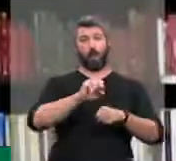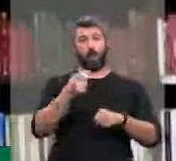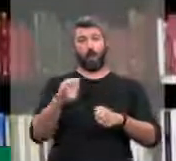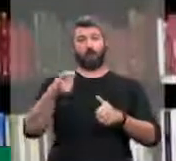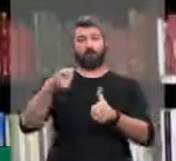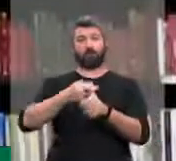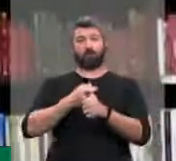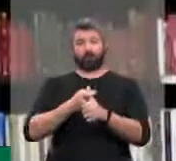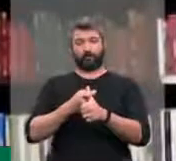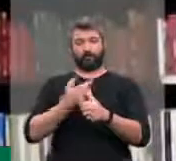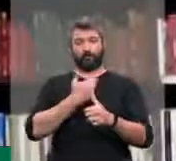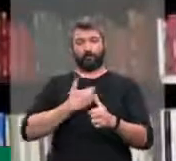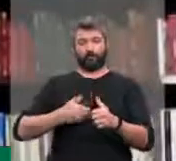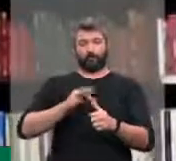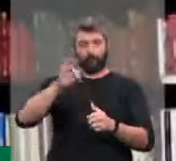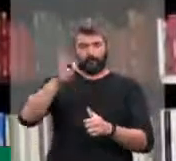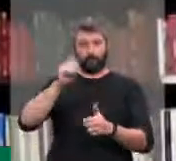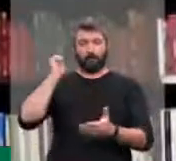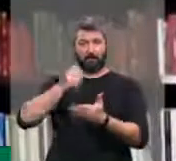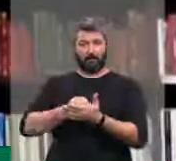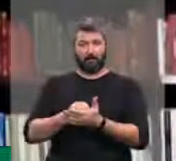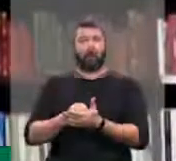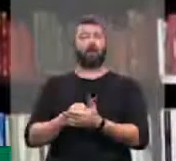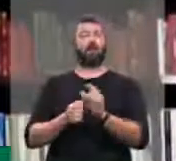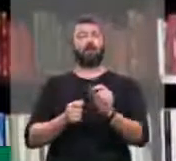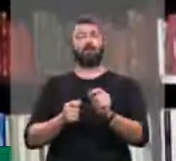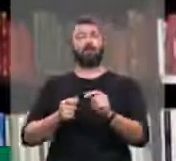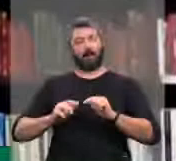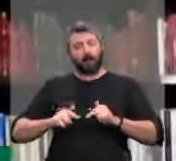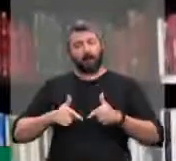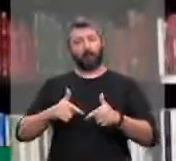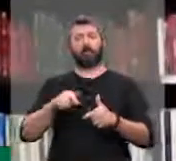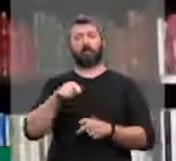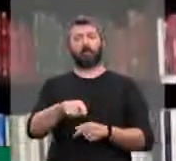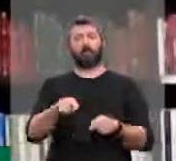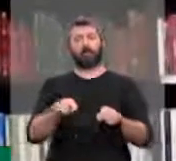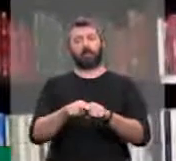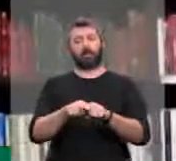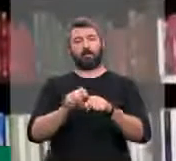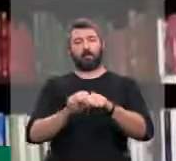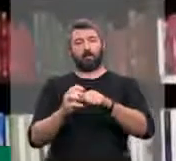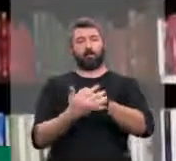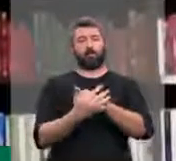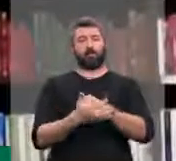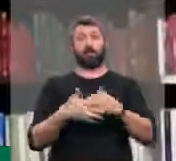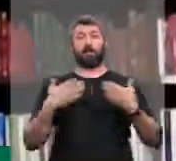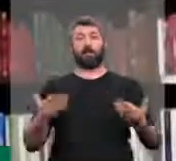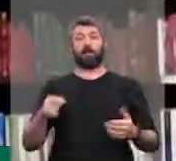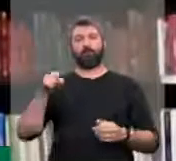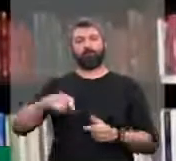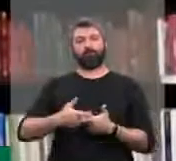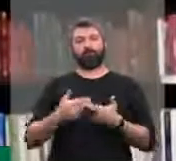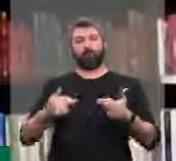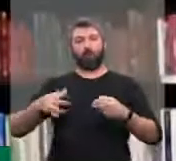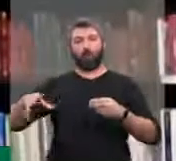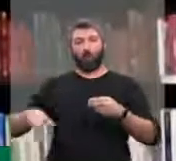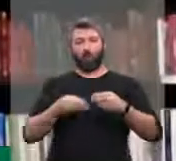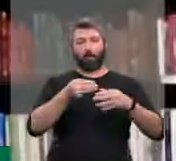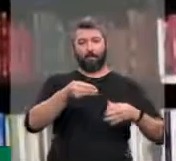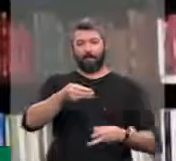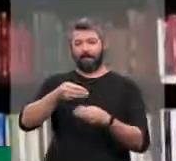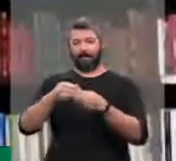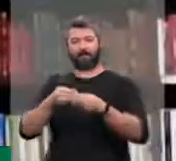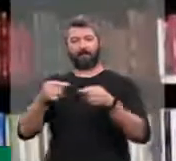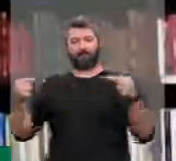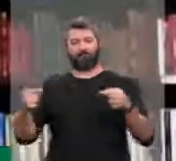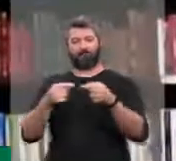dívidas contraídas pela União para fazer frente a tal situação emergencial. São, pois, providências complementares consentâneas